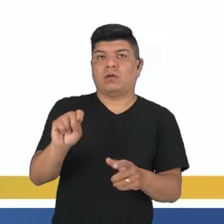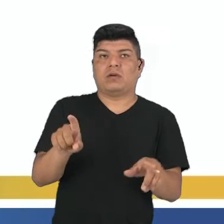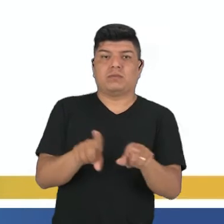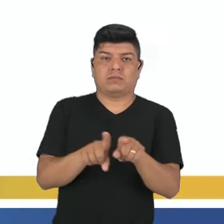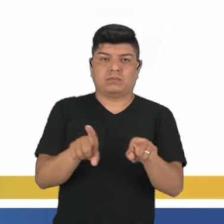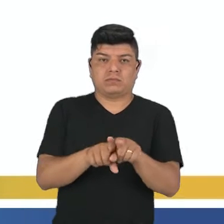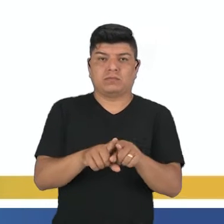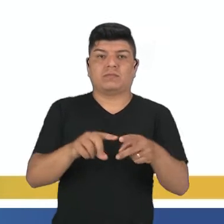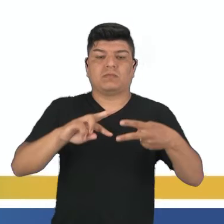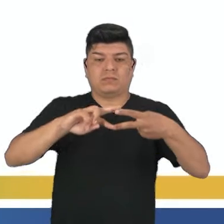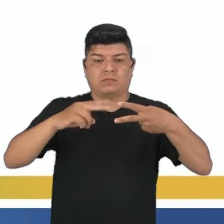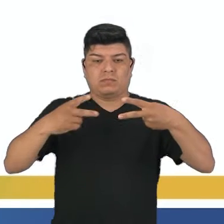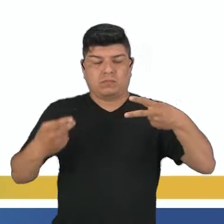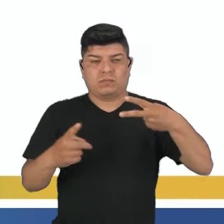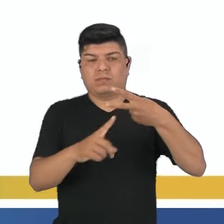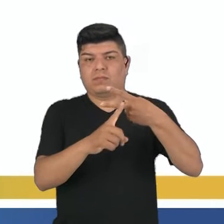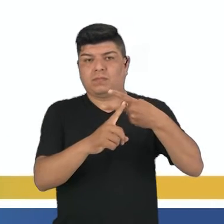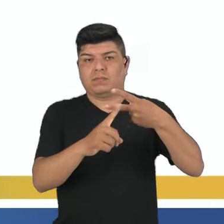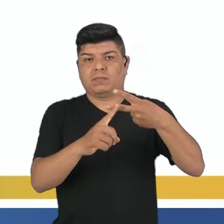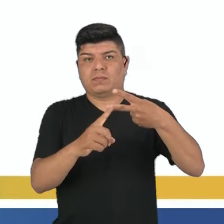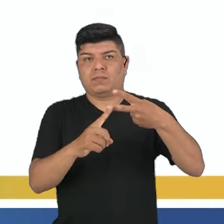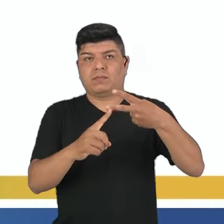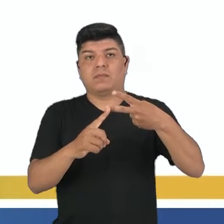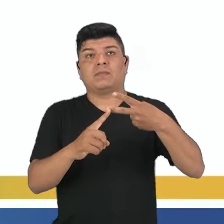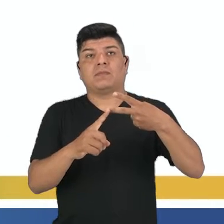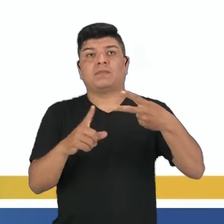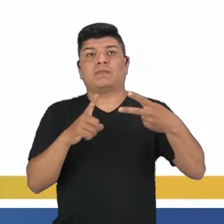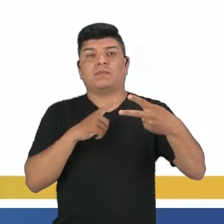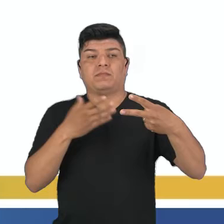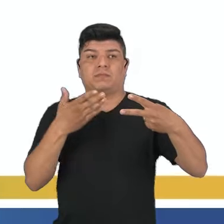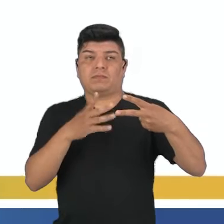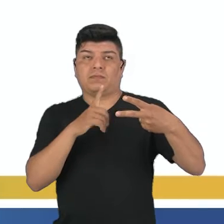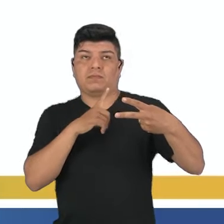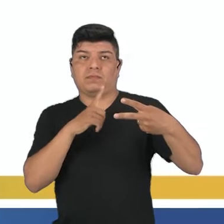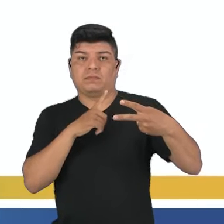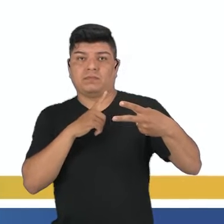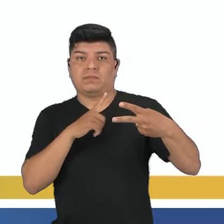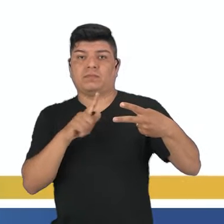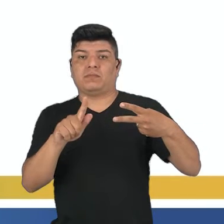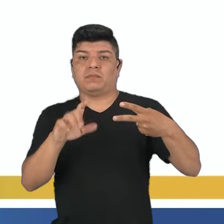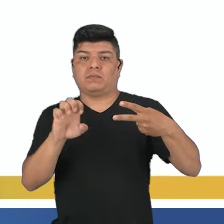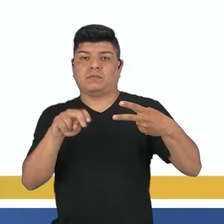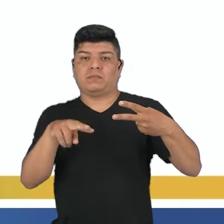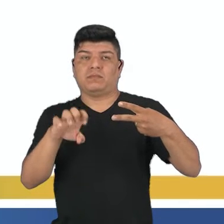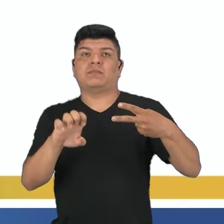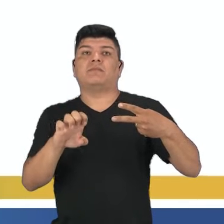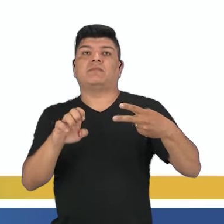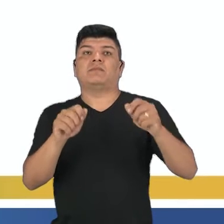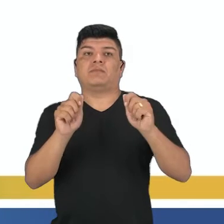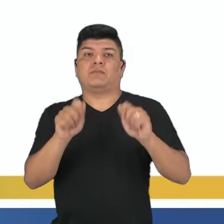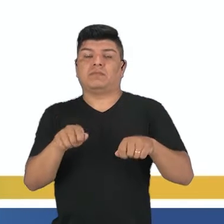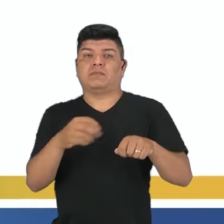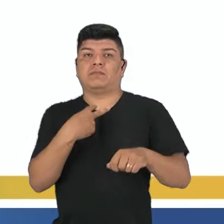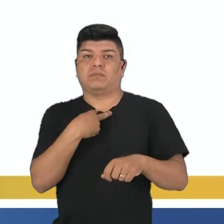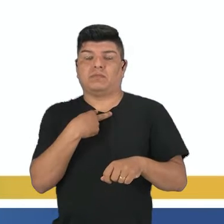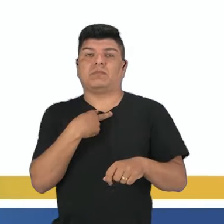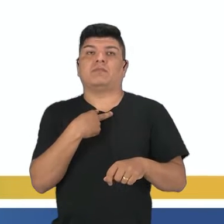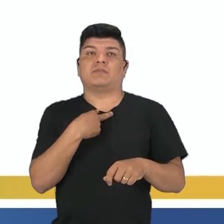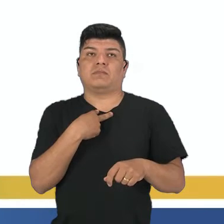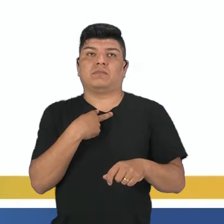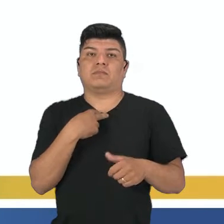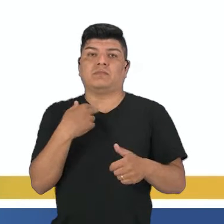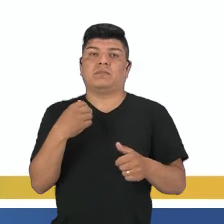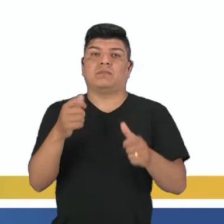esses alelos, lá no locus tem o gene, né, que é o local onde o gene fica, e esses genes ocupam